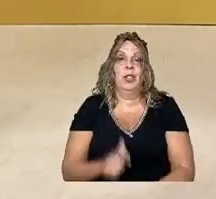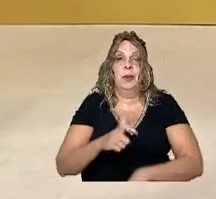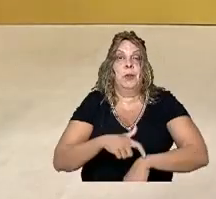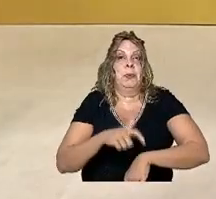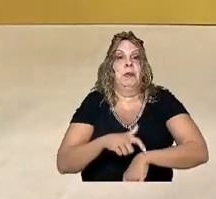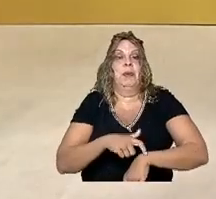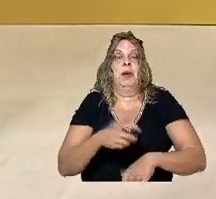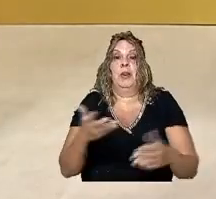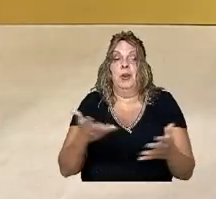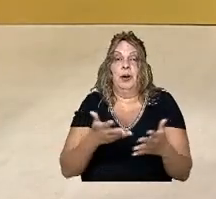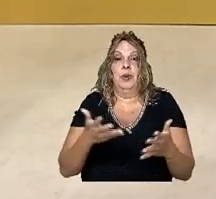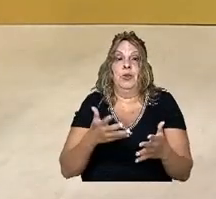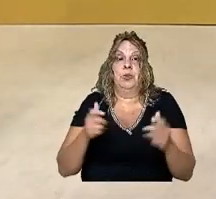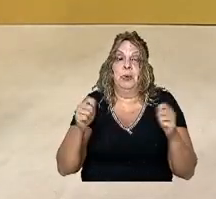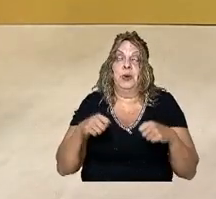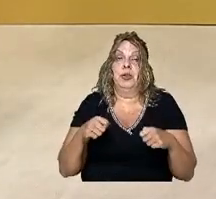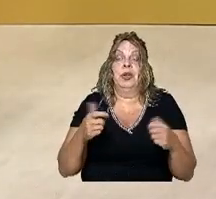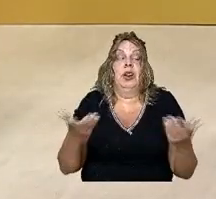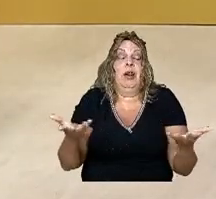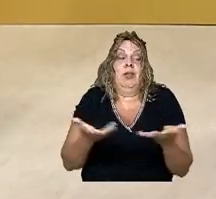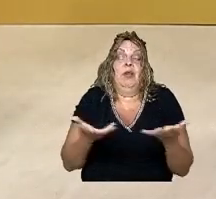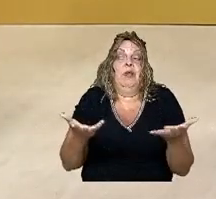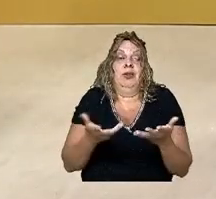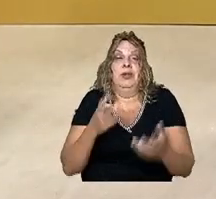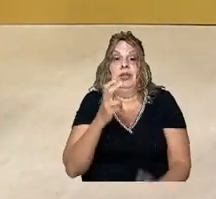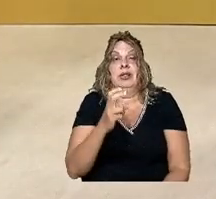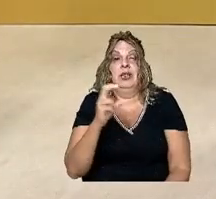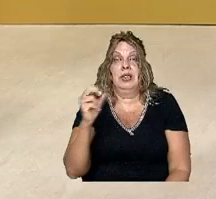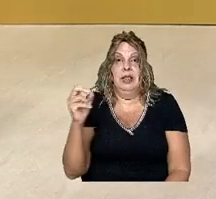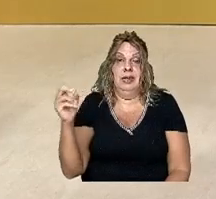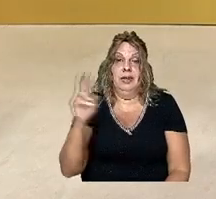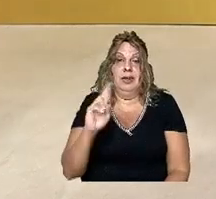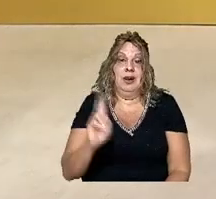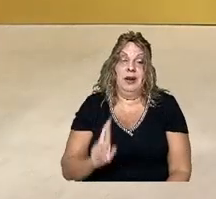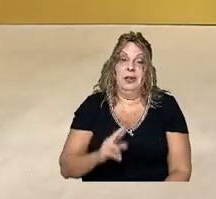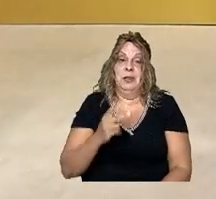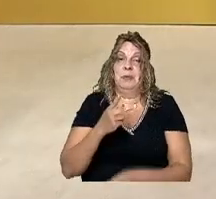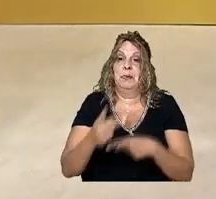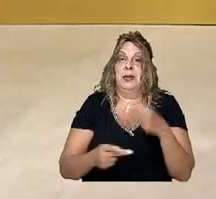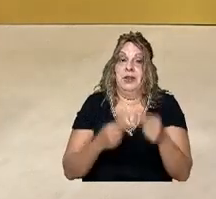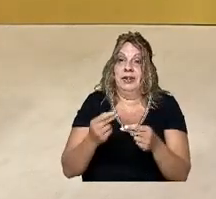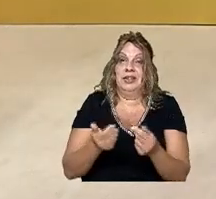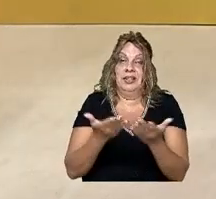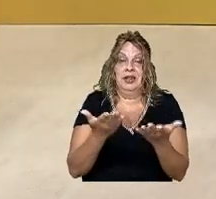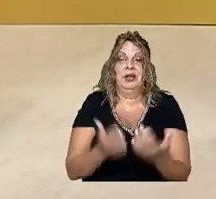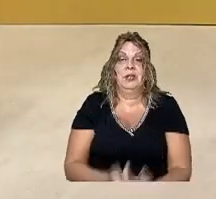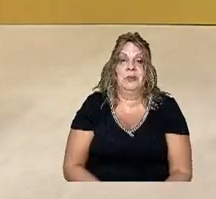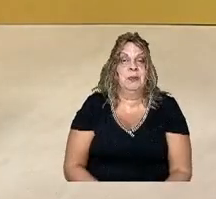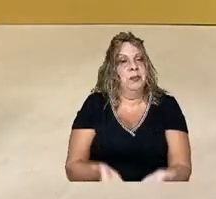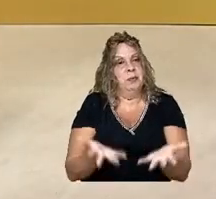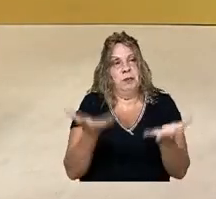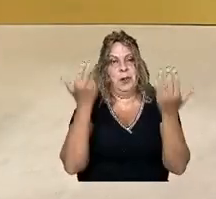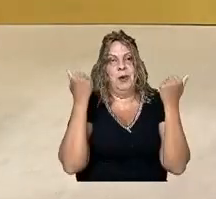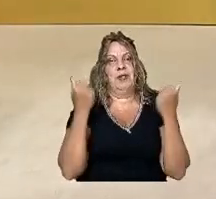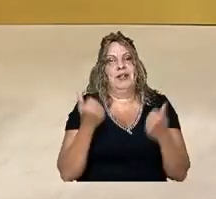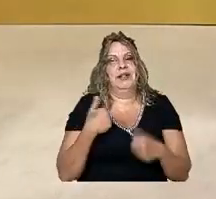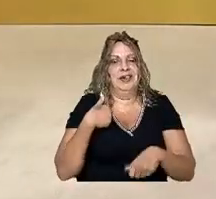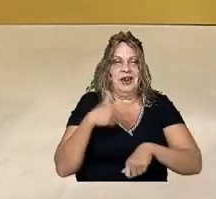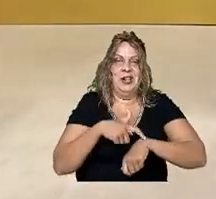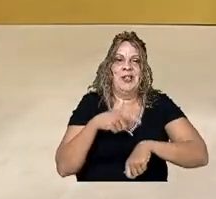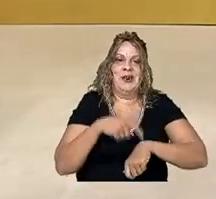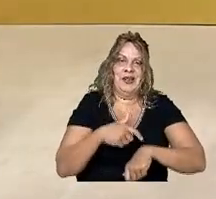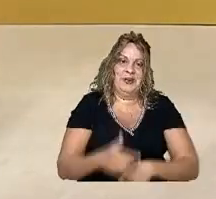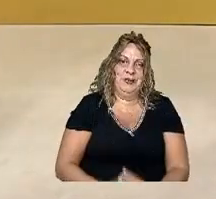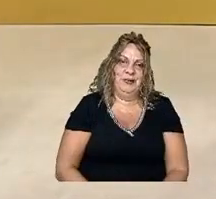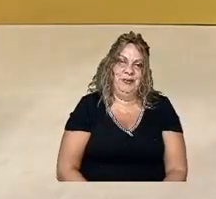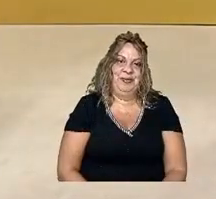o seu título, se você adquiriu, você pode ganhar agora mesmo R$500, presentão Caju Cap. Então, simbora, porque é hora de levar esse